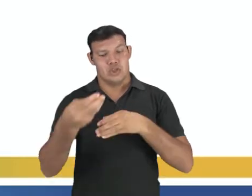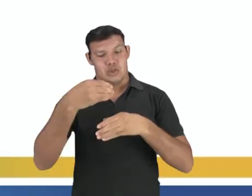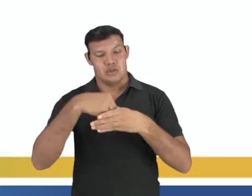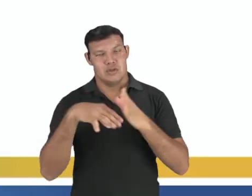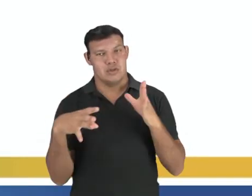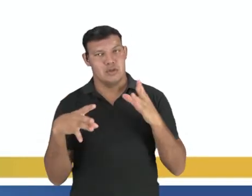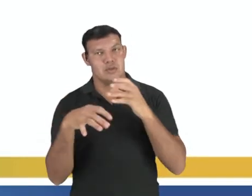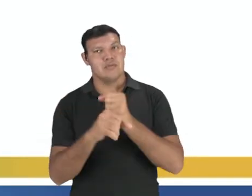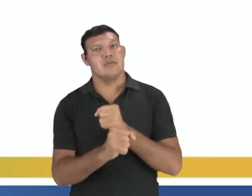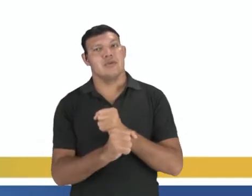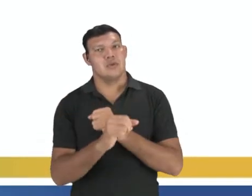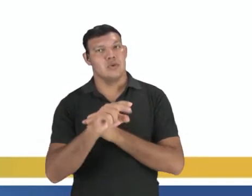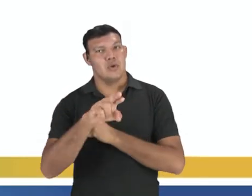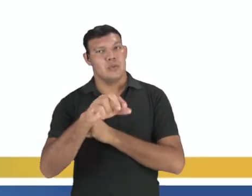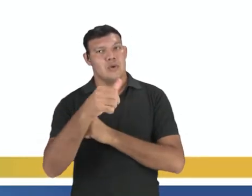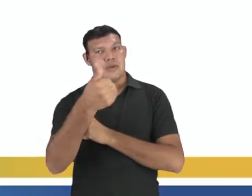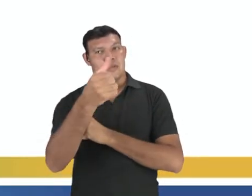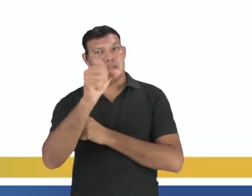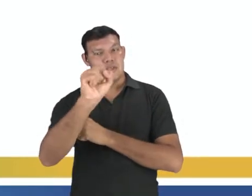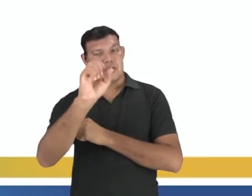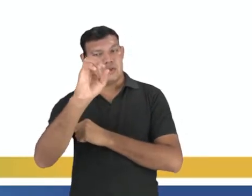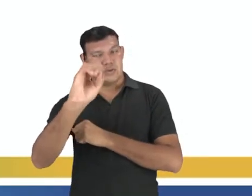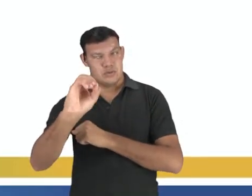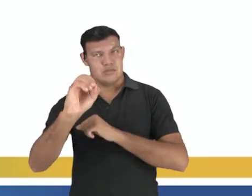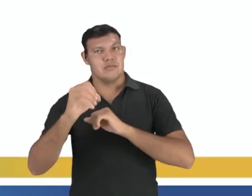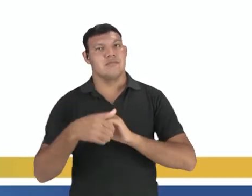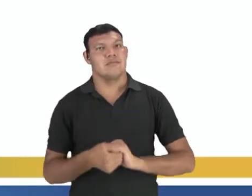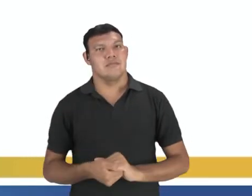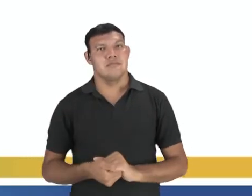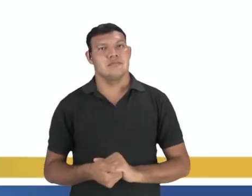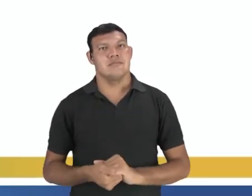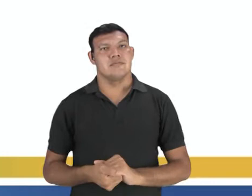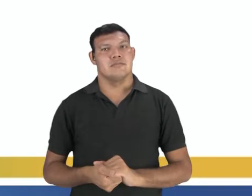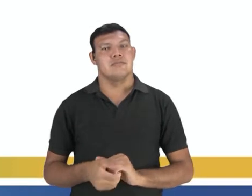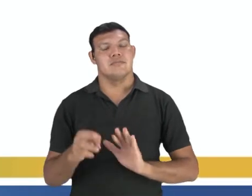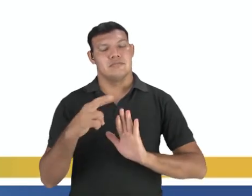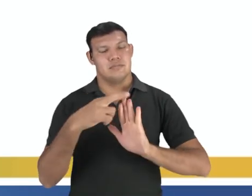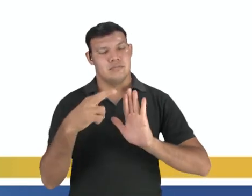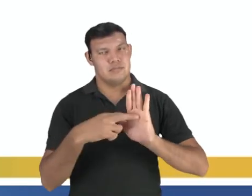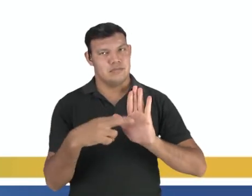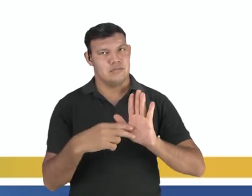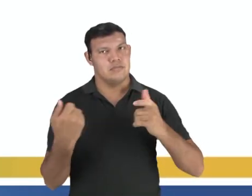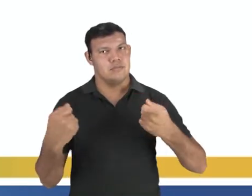Isso aí ele não pode deixar de ser, tá? Continuando.